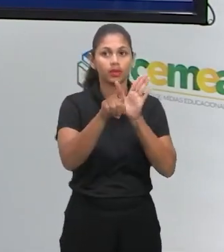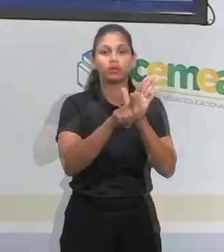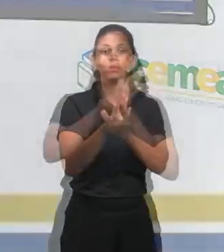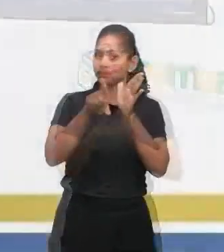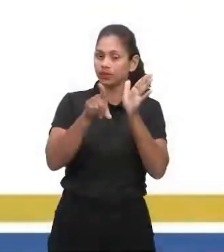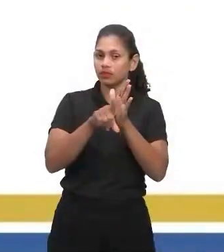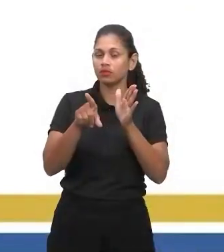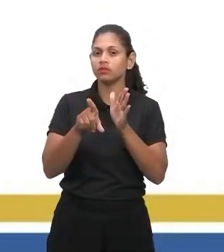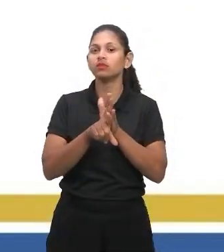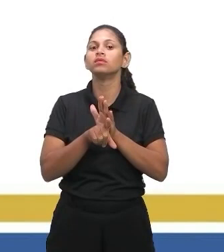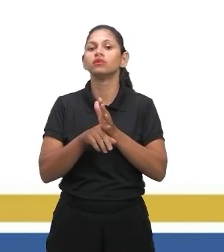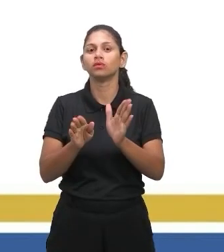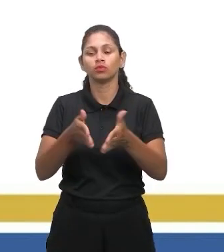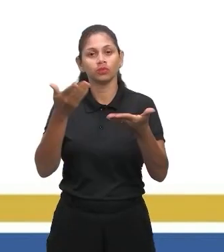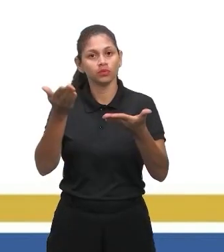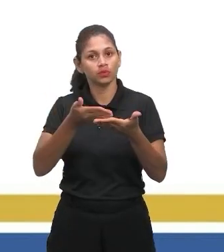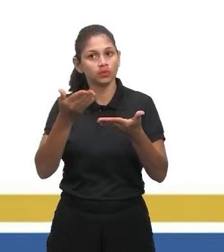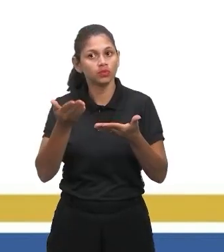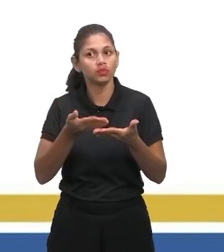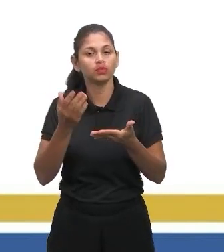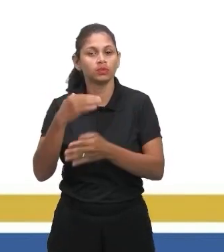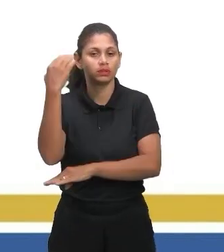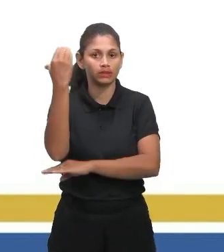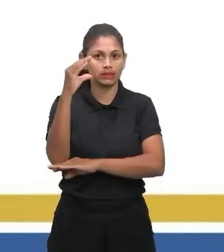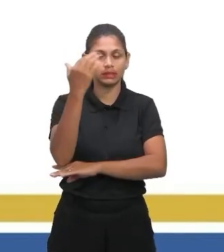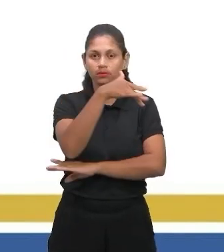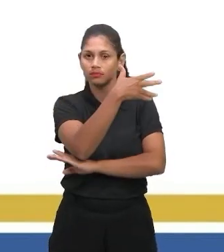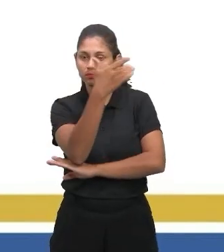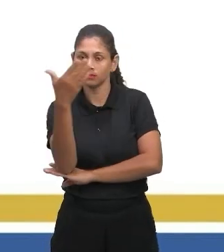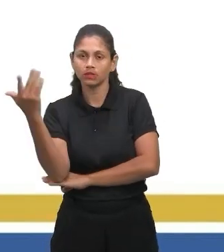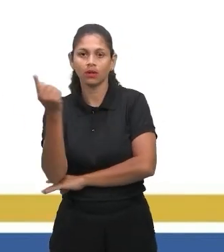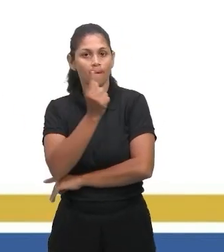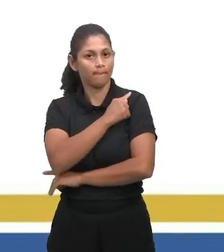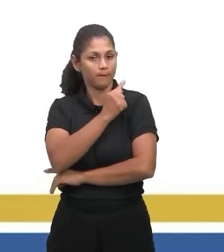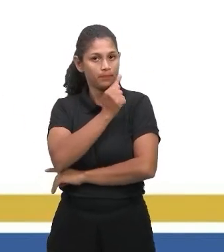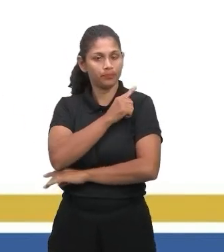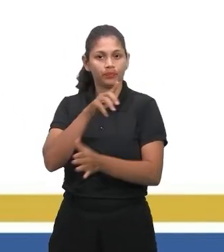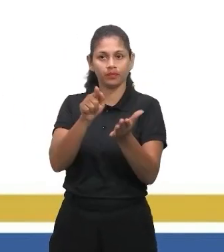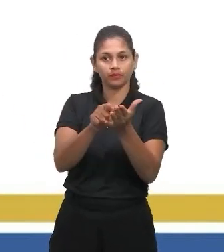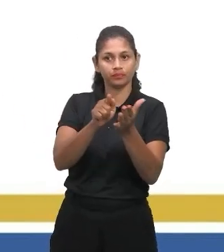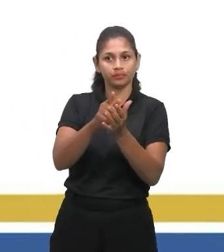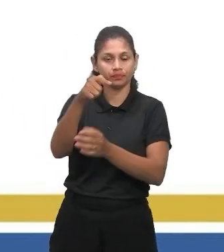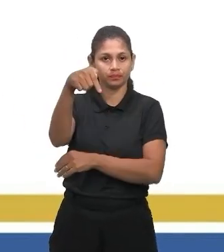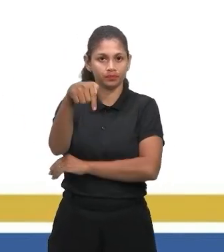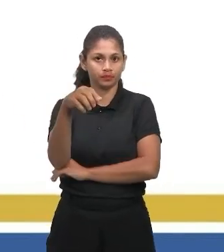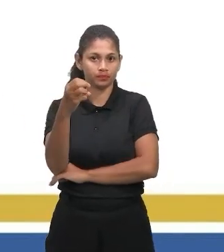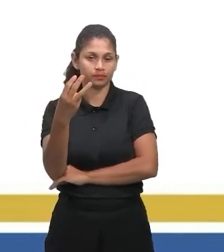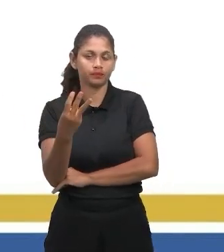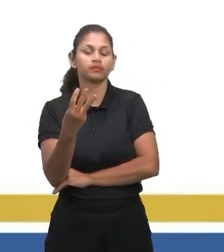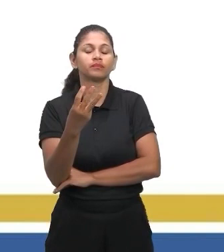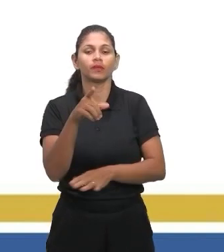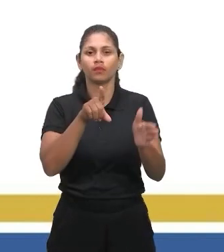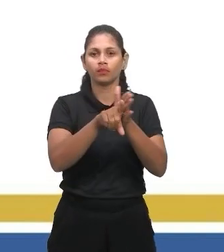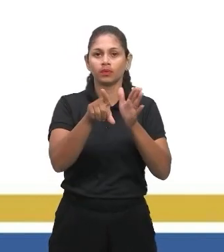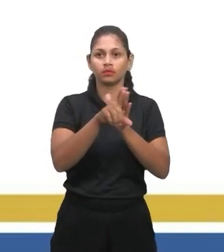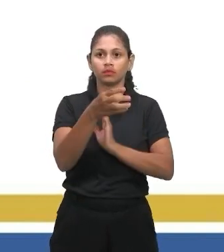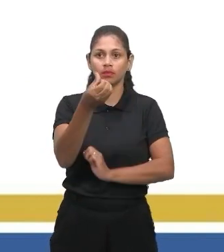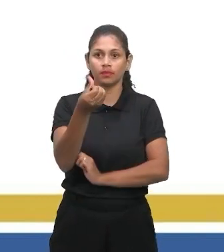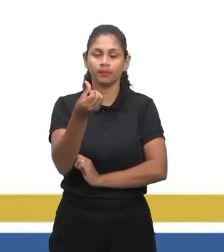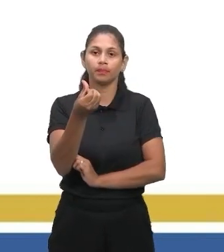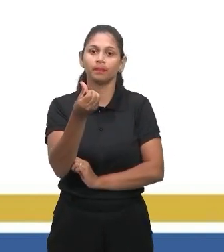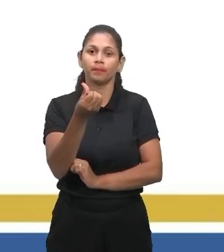questão, né? A prova Enem Ciências da Natureza primeiro ano, aí da página 73, temos aqui a questão 6 que nos